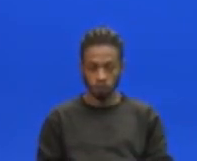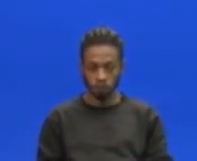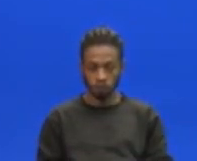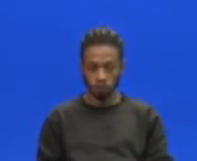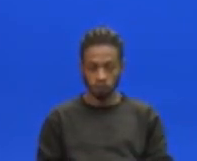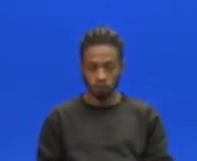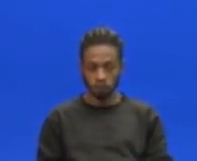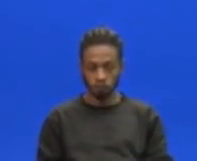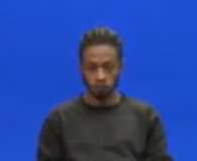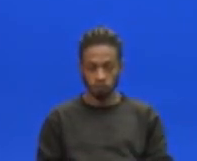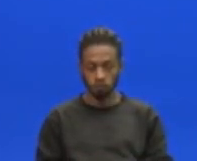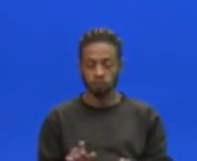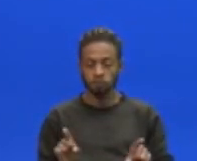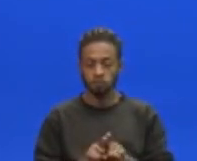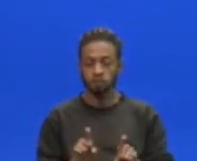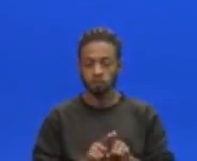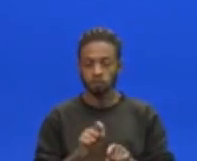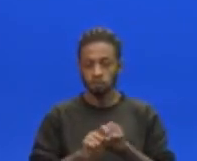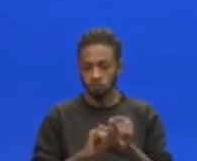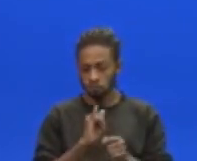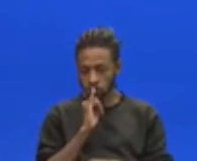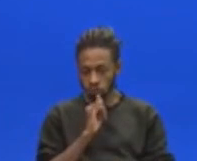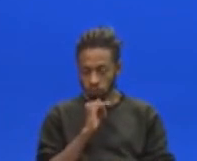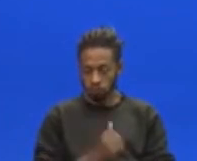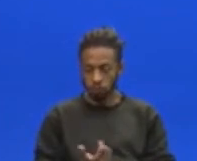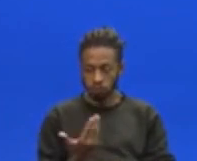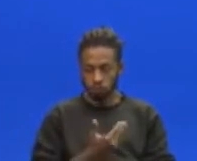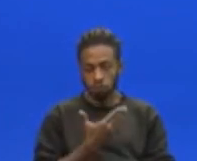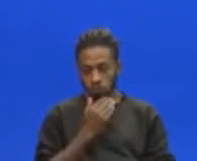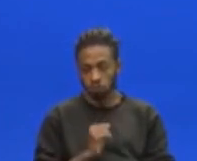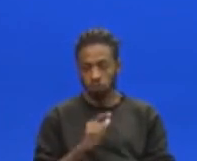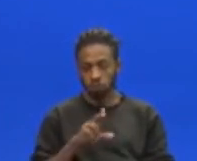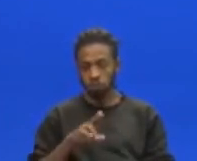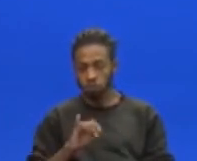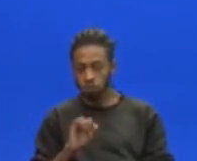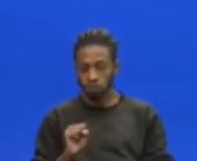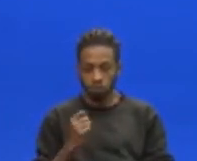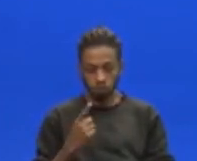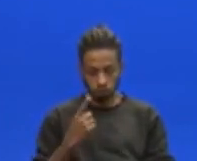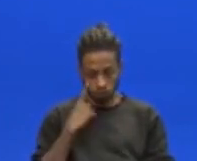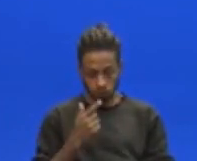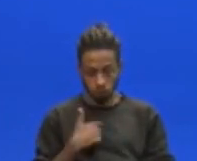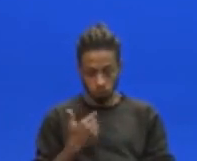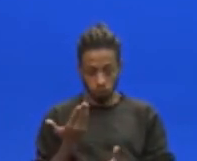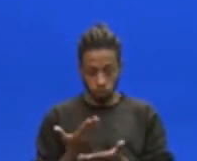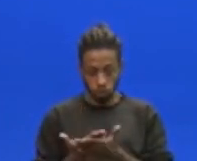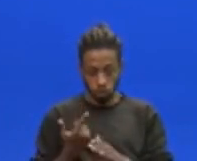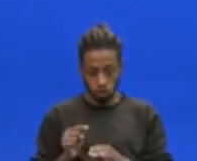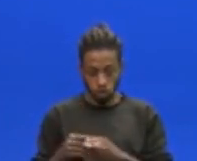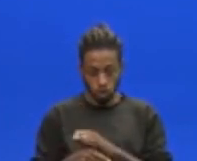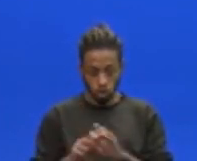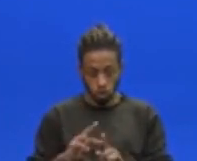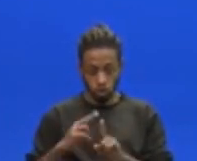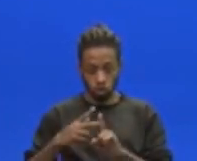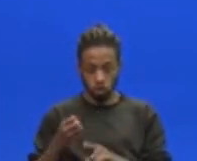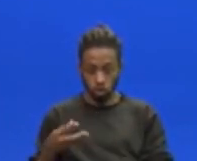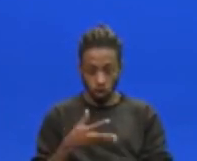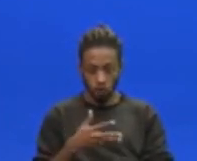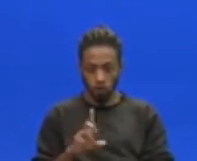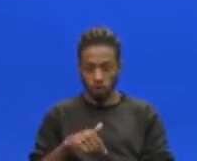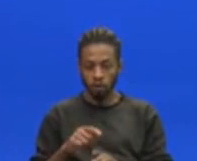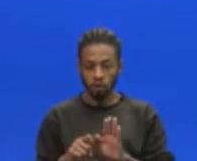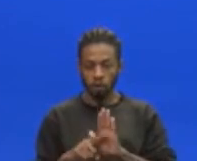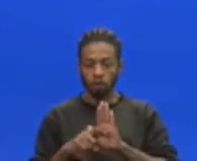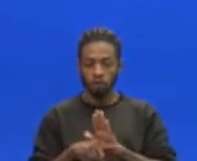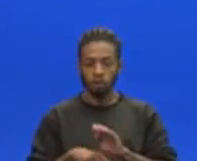Louis Pasteur e Robert Koch trazem um novo avanço no estudo da epidemiologia. Nós já estamos falando, então, da era bacteriológica,